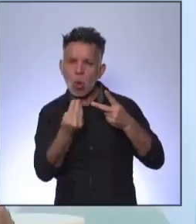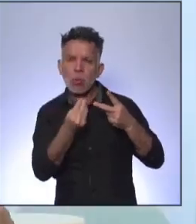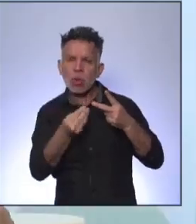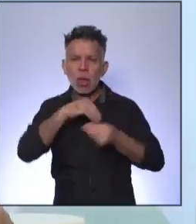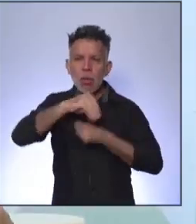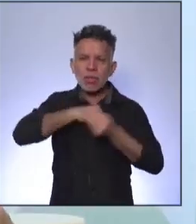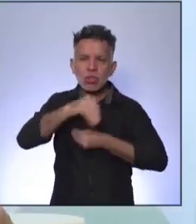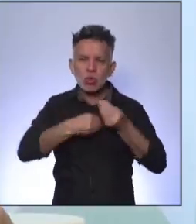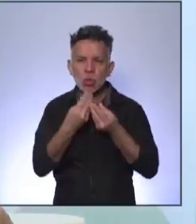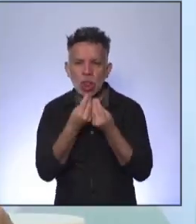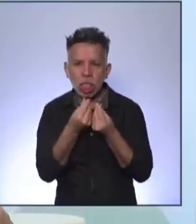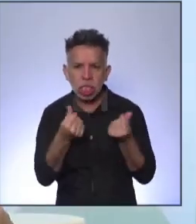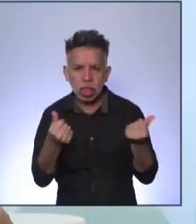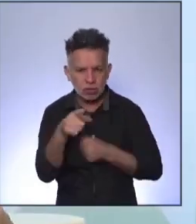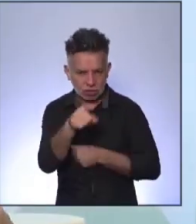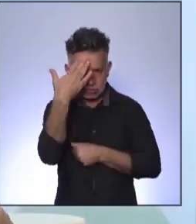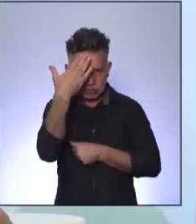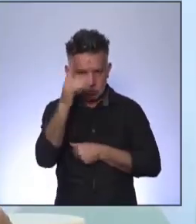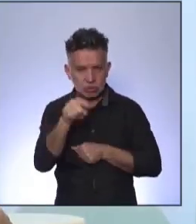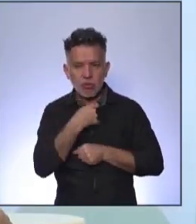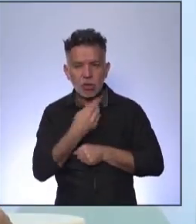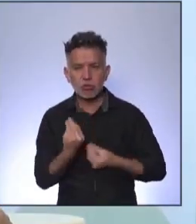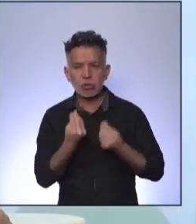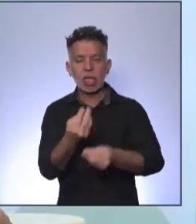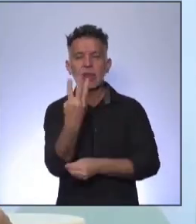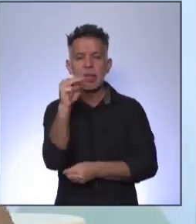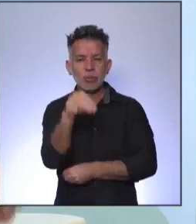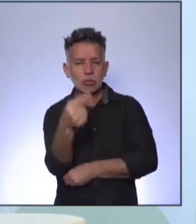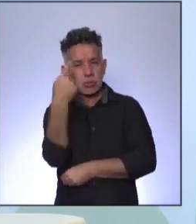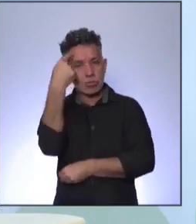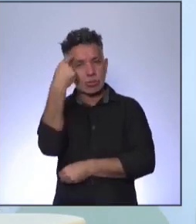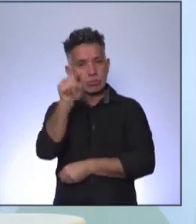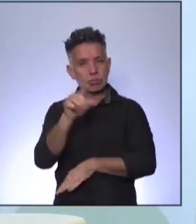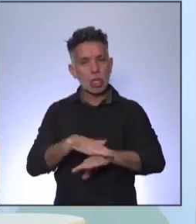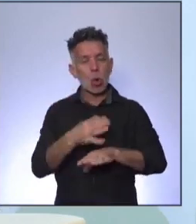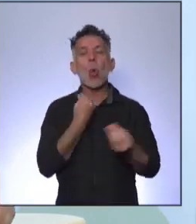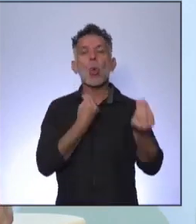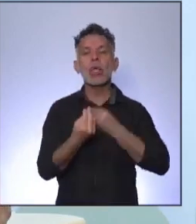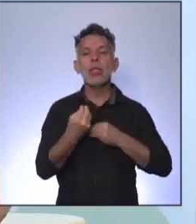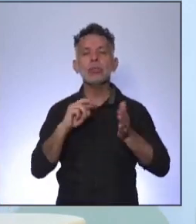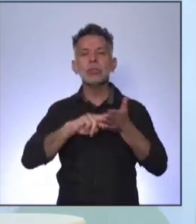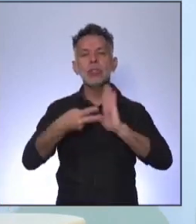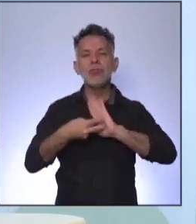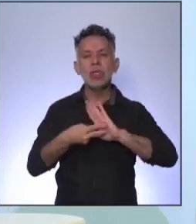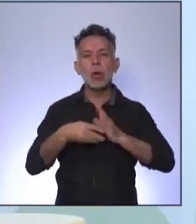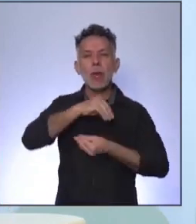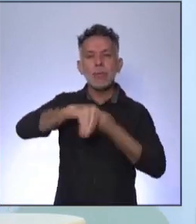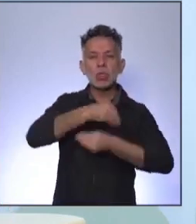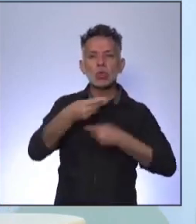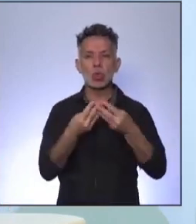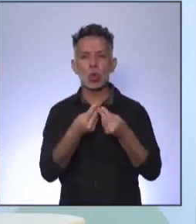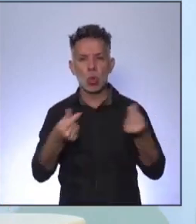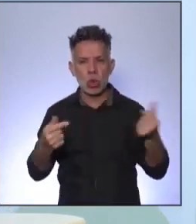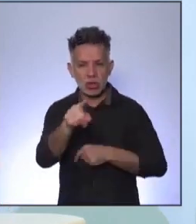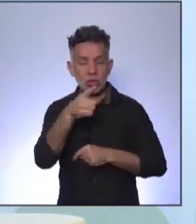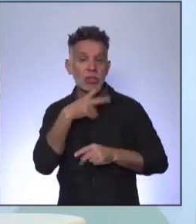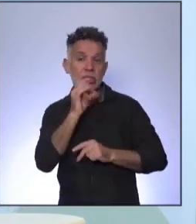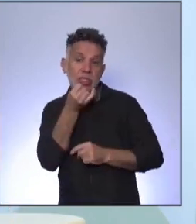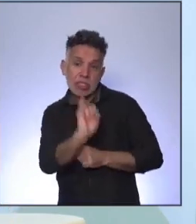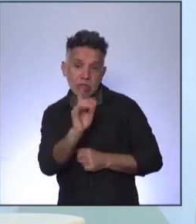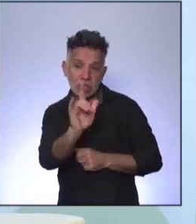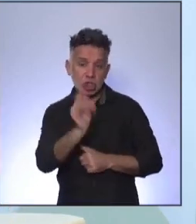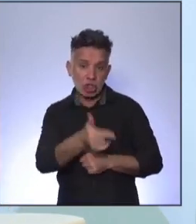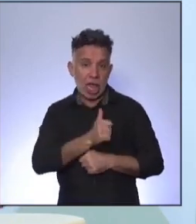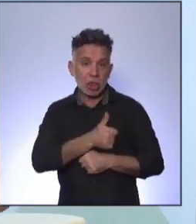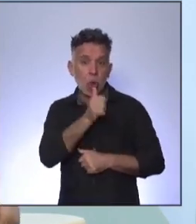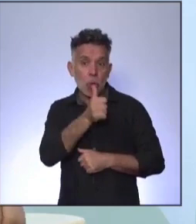vai dar 3 minutinhos para vocês responderem no chat, tá? Pensem aí agora o que é uma mistura homogênea e se vocês já tomaram o soro caseiro e que vocês